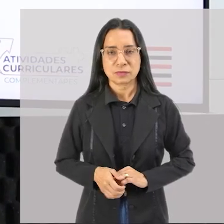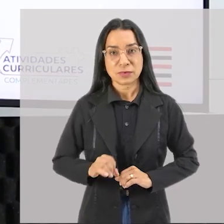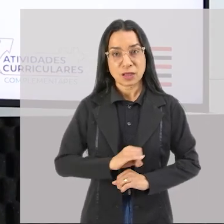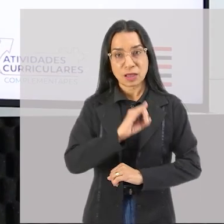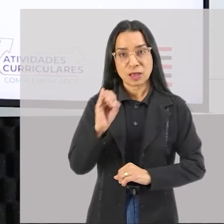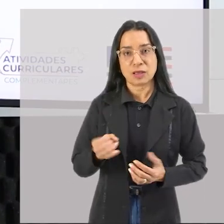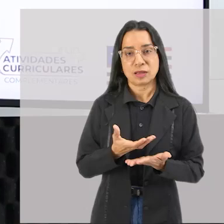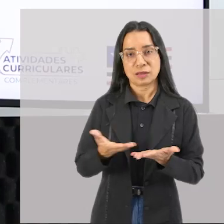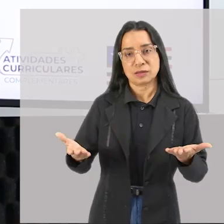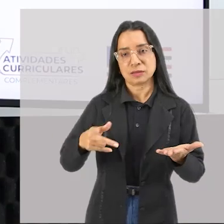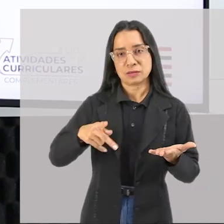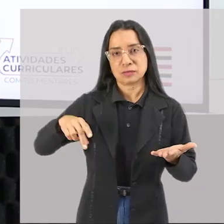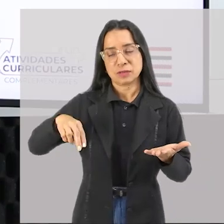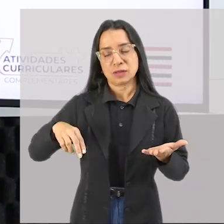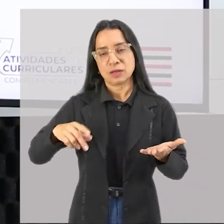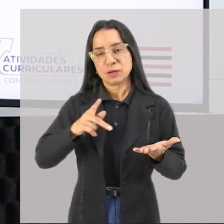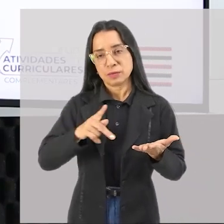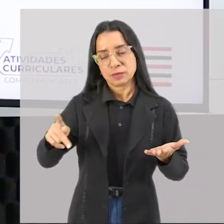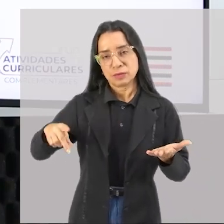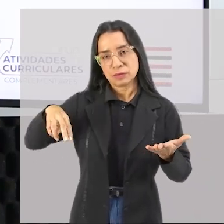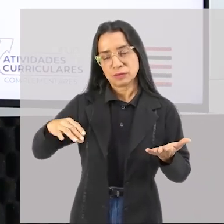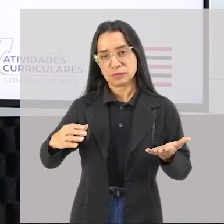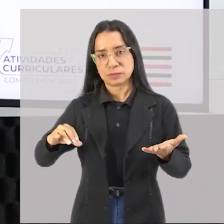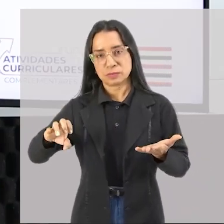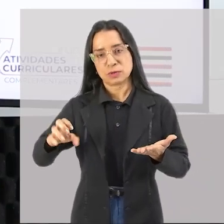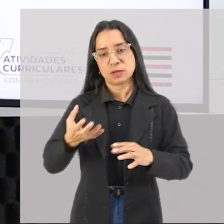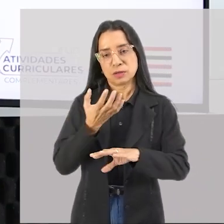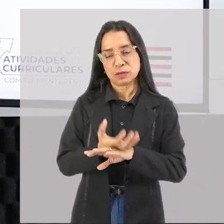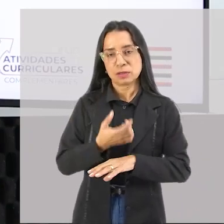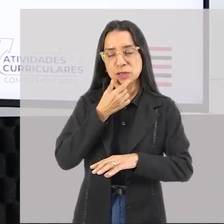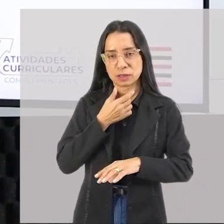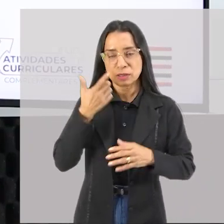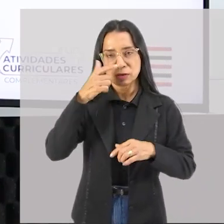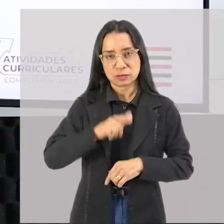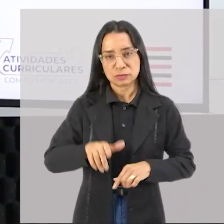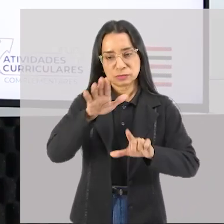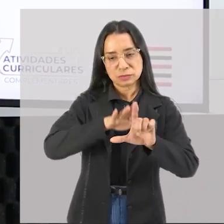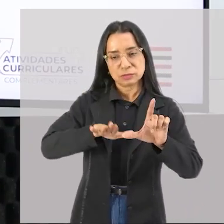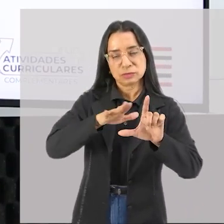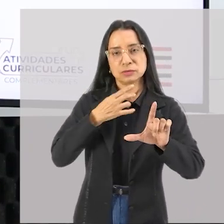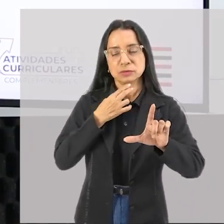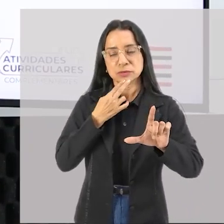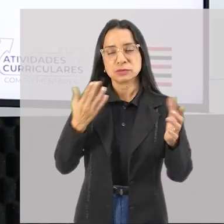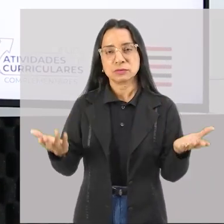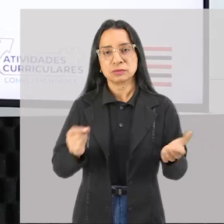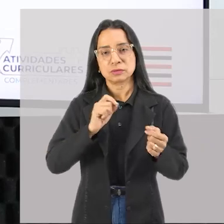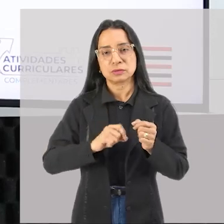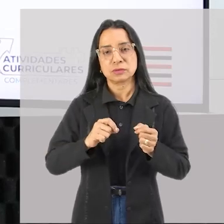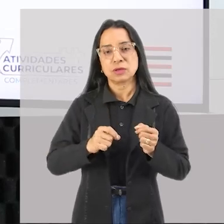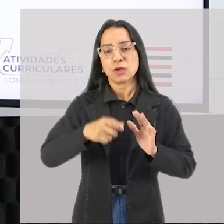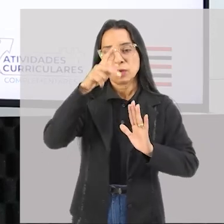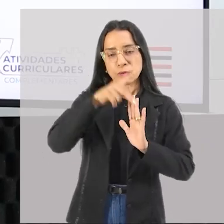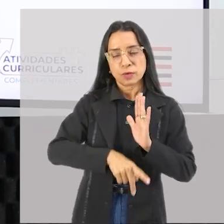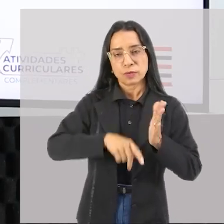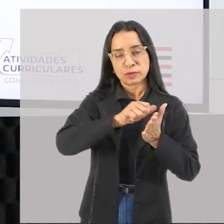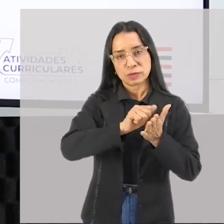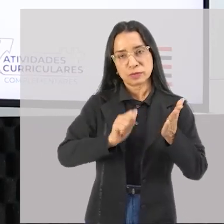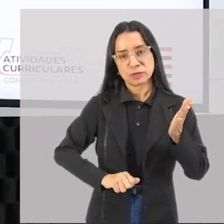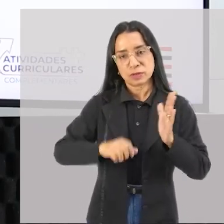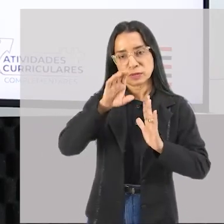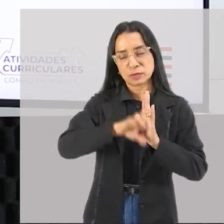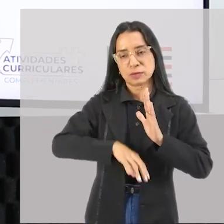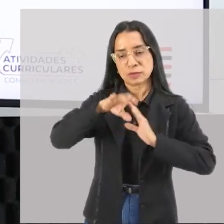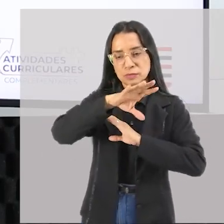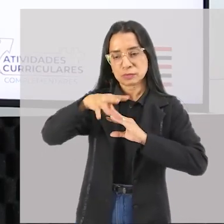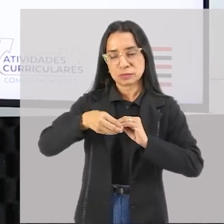everybody! Olá pessoal, professora Michele de inglês aqui com vocês mais uma vez na plataforma Gonçalves Dias, no programa Atividades Curriculares Complementares.